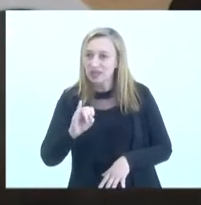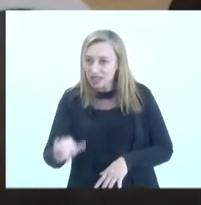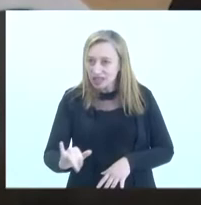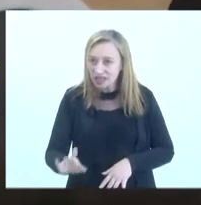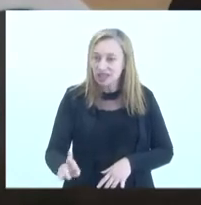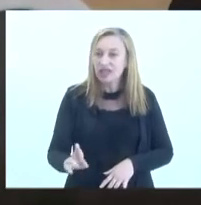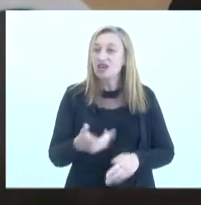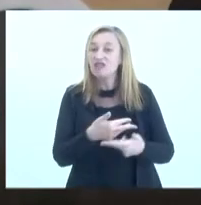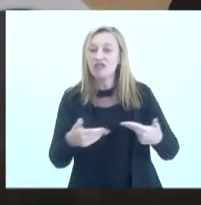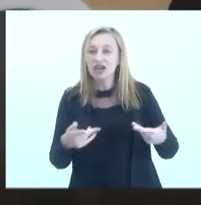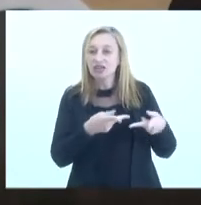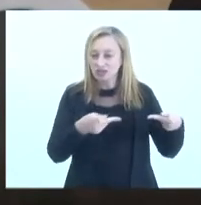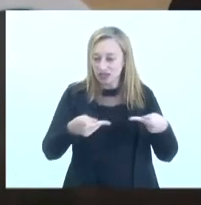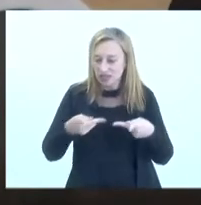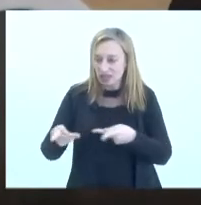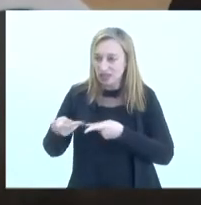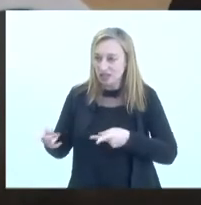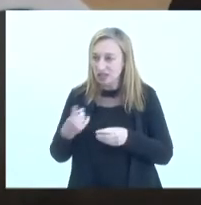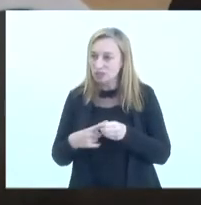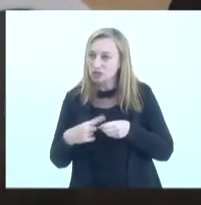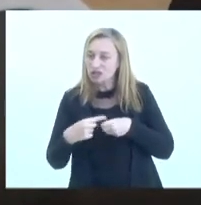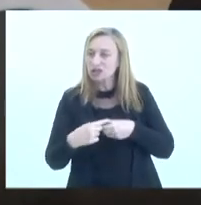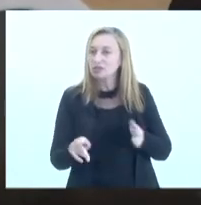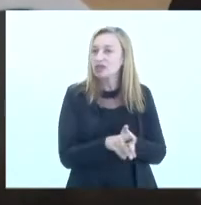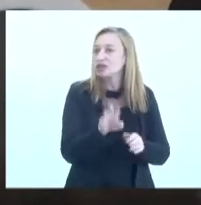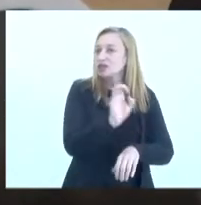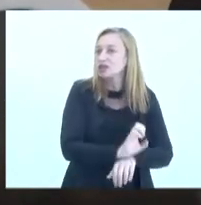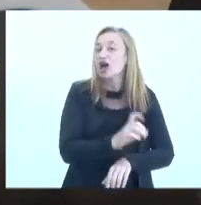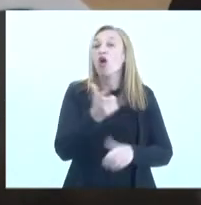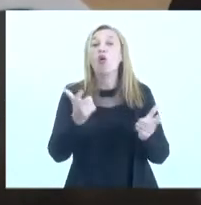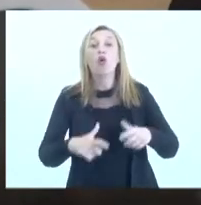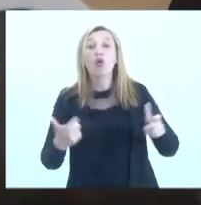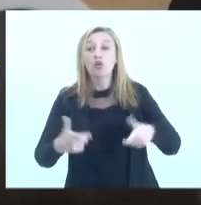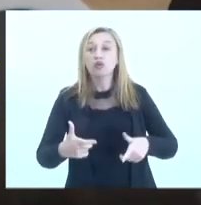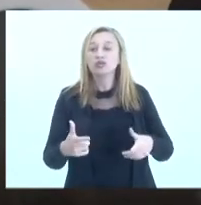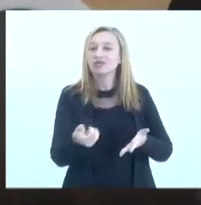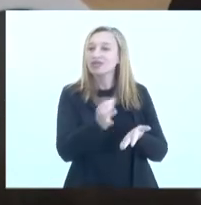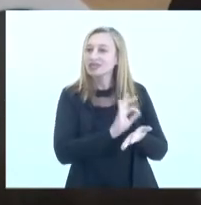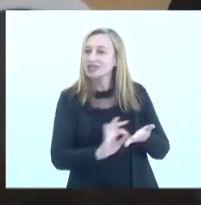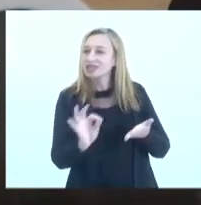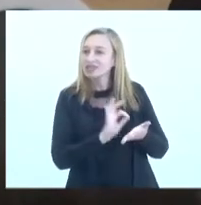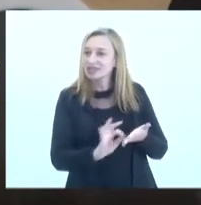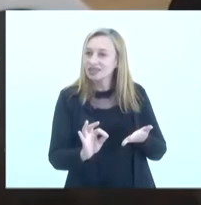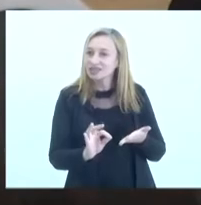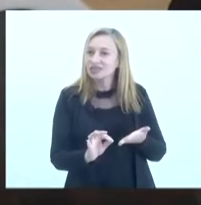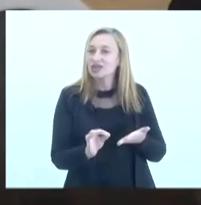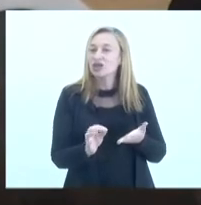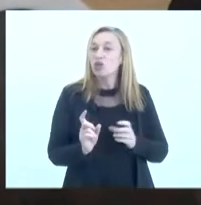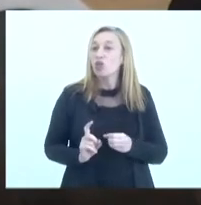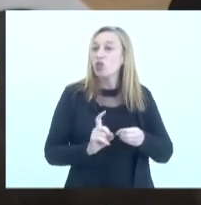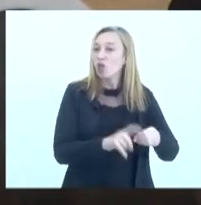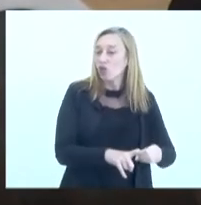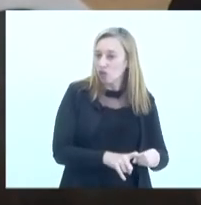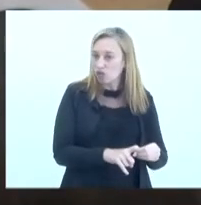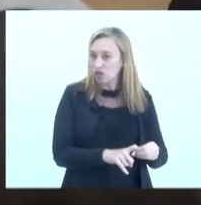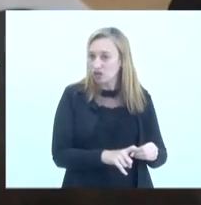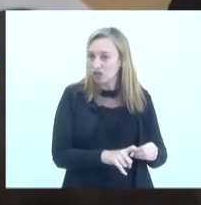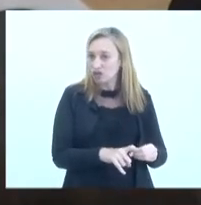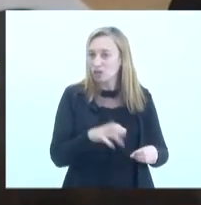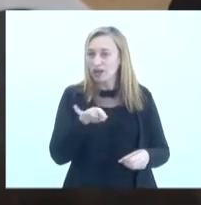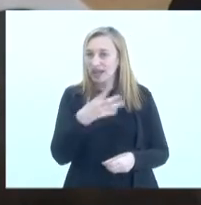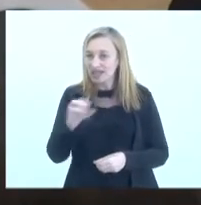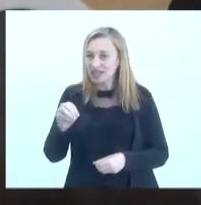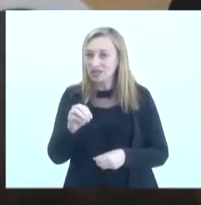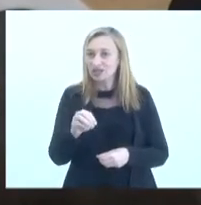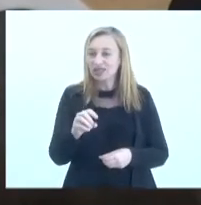várias visitas a vários municípios do Estado, onde nós assinamos um convênio, um termo de cooperação técnica,